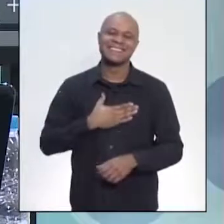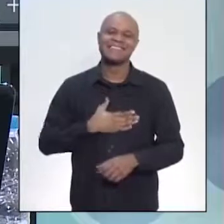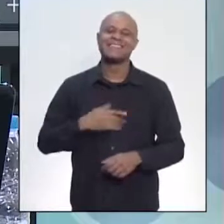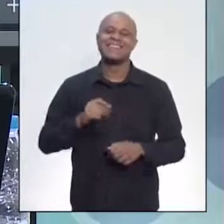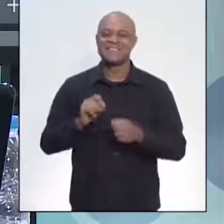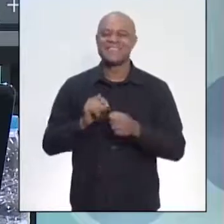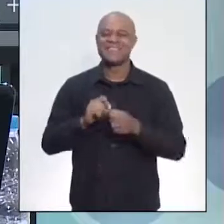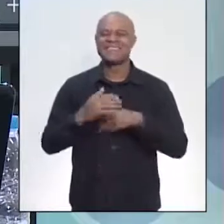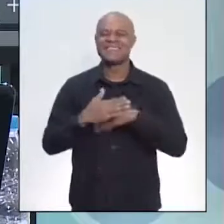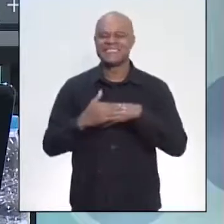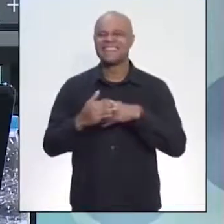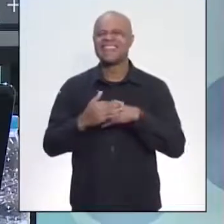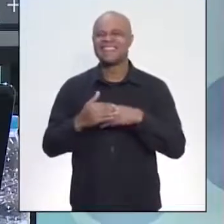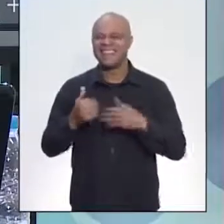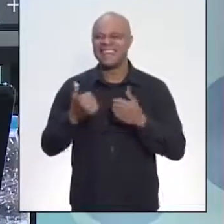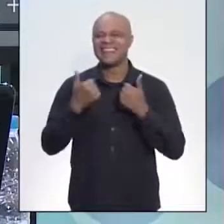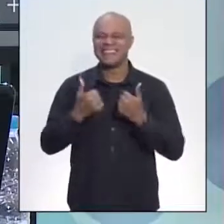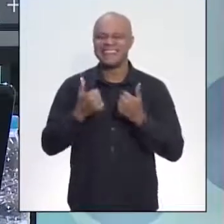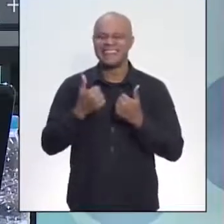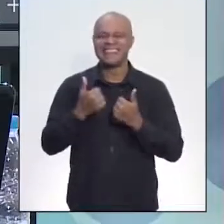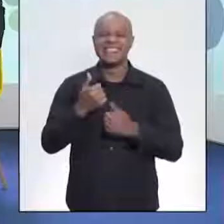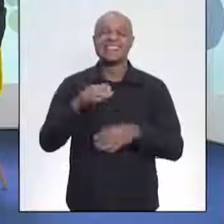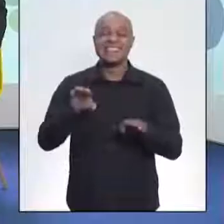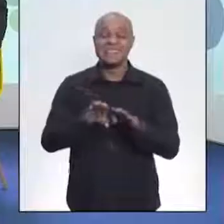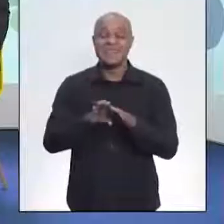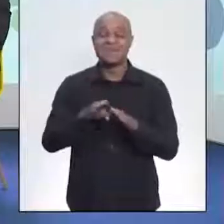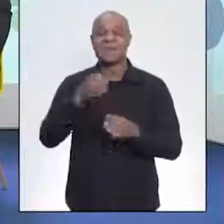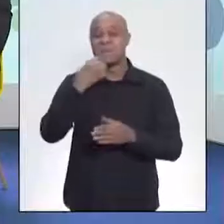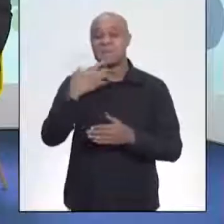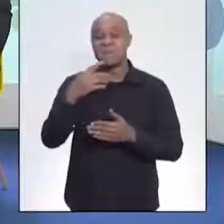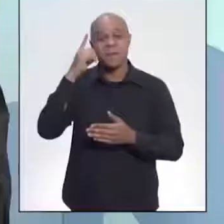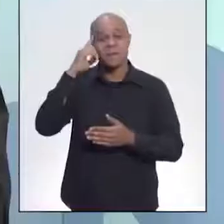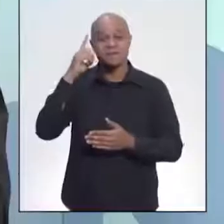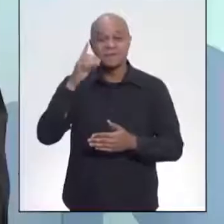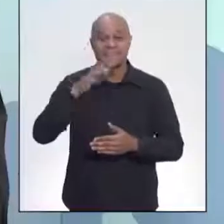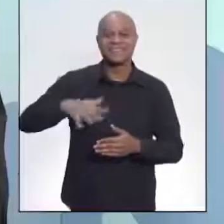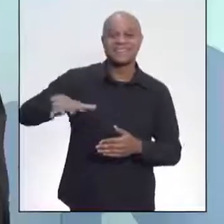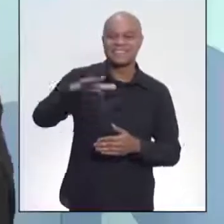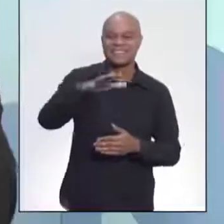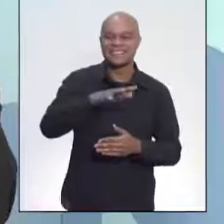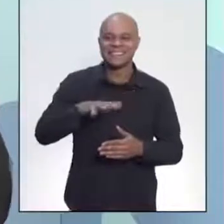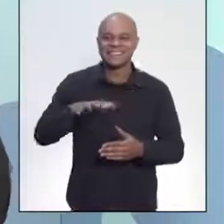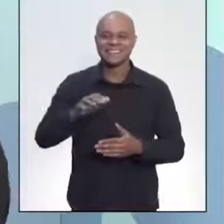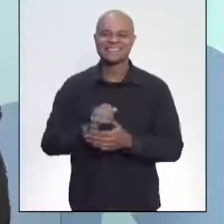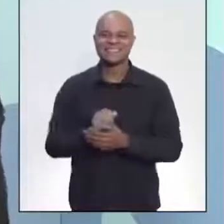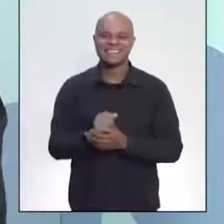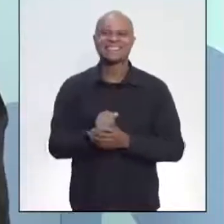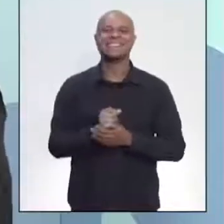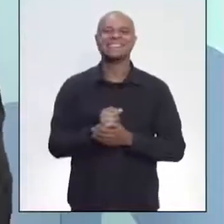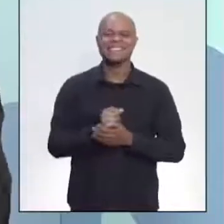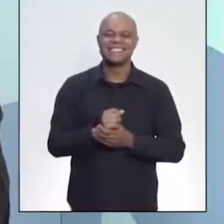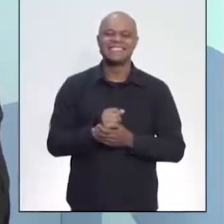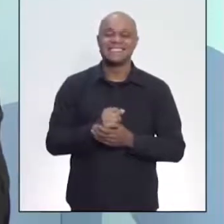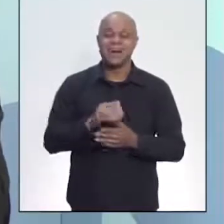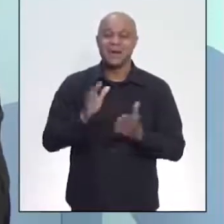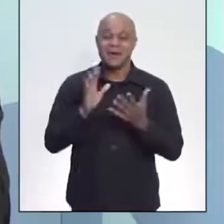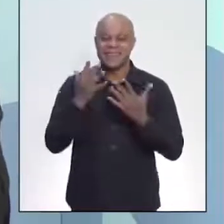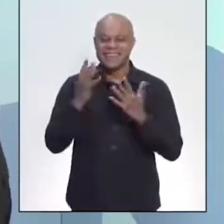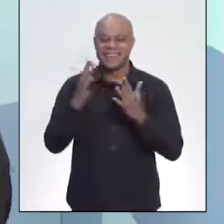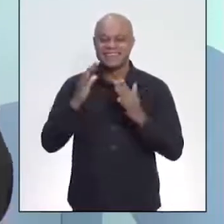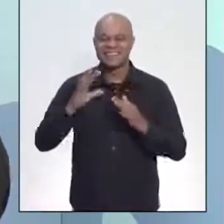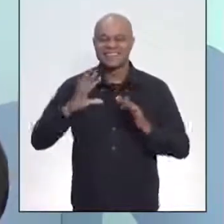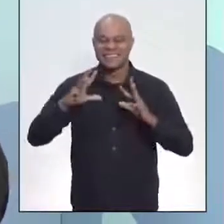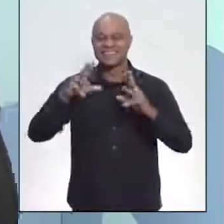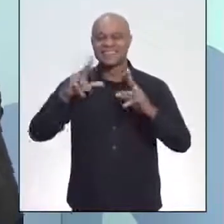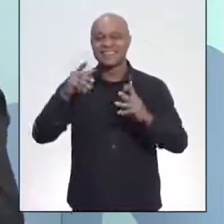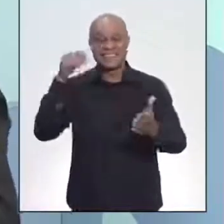com muito carinho e cá libera né Professor Carlos Parabéns Maria Eduarda Parabéns professora Lucimara até a